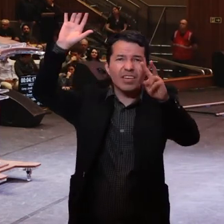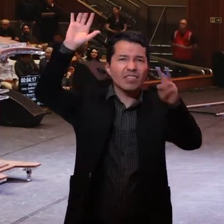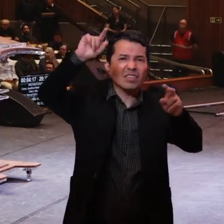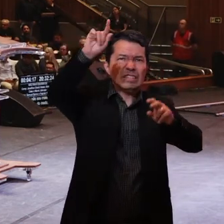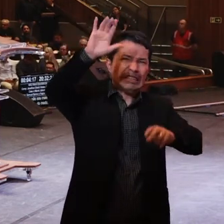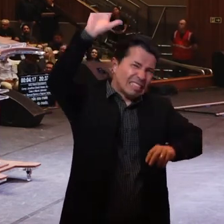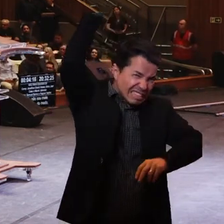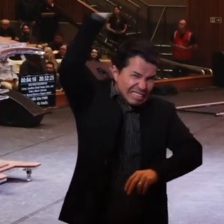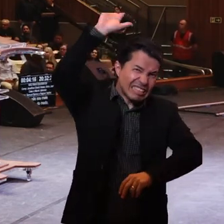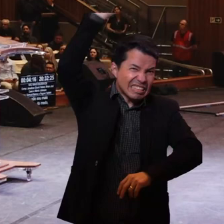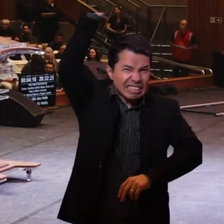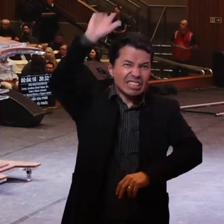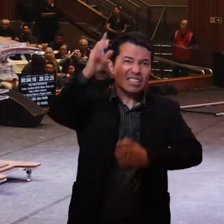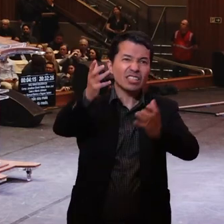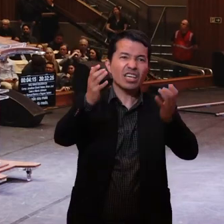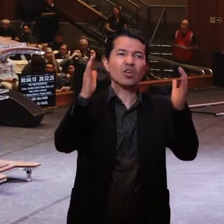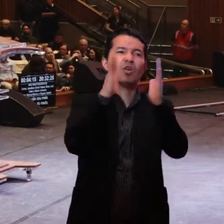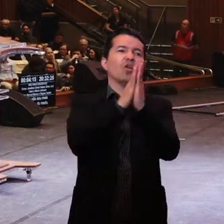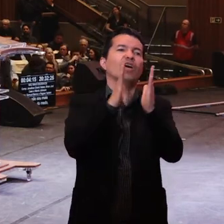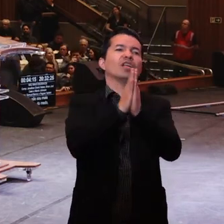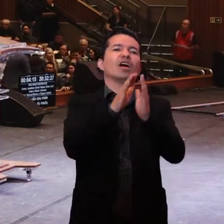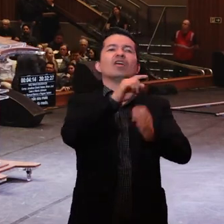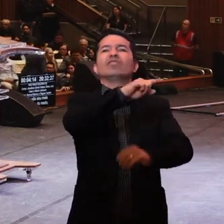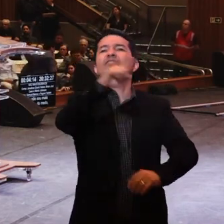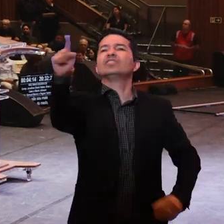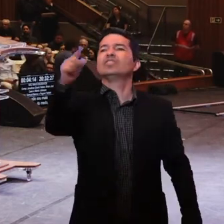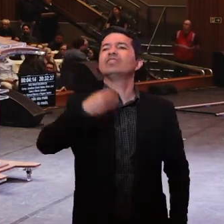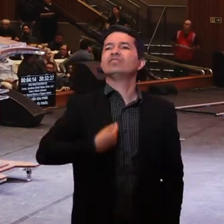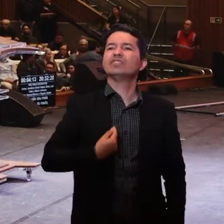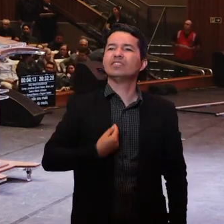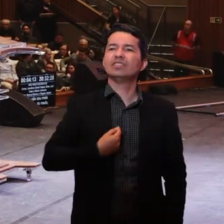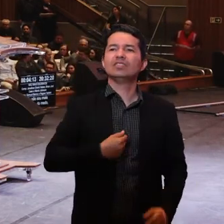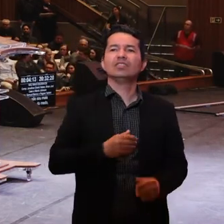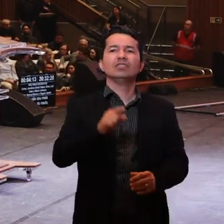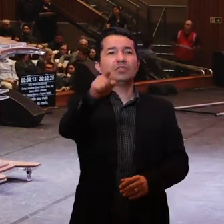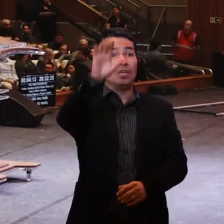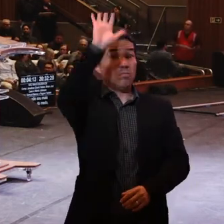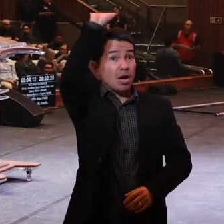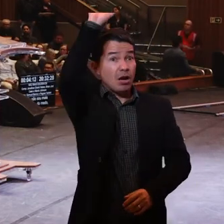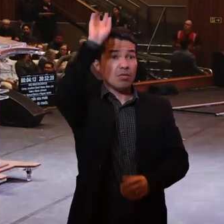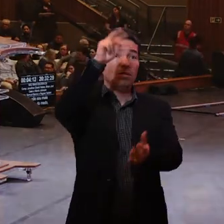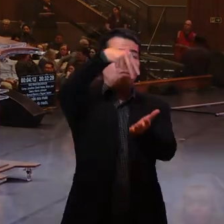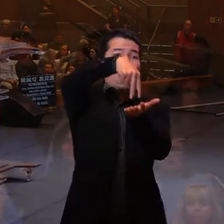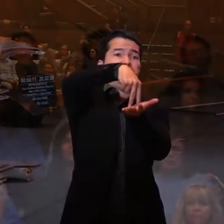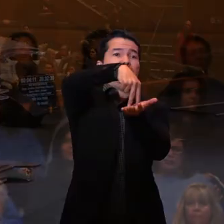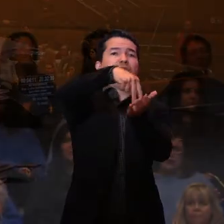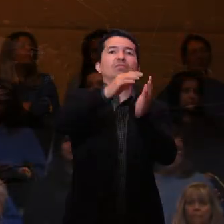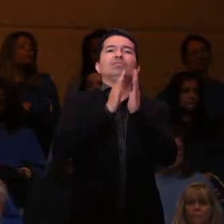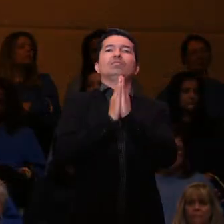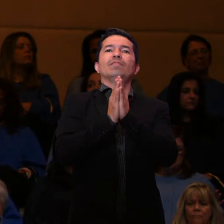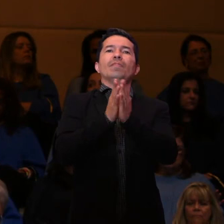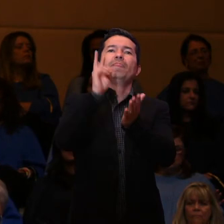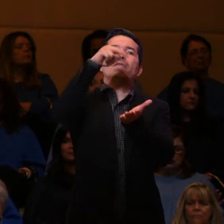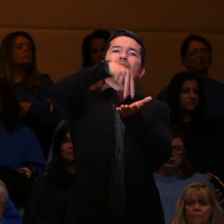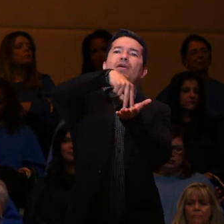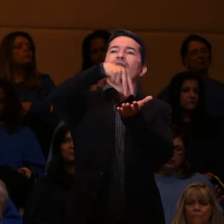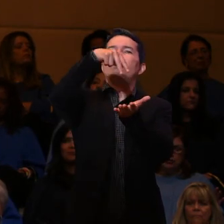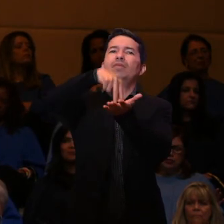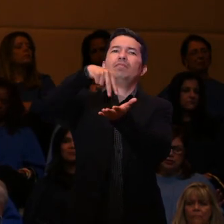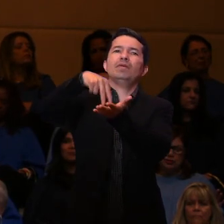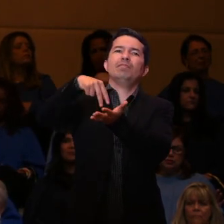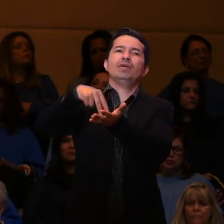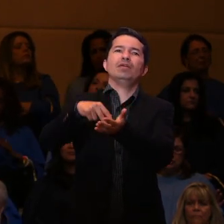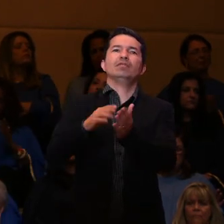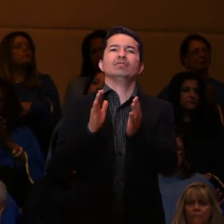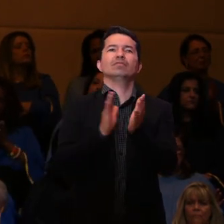alto, bem alto, bem alto. Você que levantou sua mão, isso, fique de pé agora. Isso, pode ficar de pé. Pode ficar de pé. Vamos